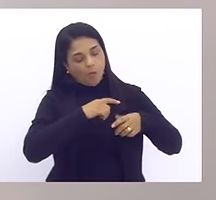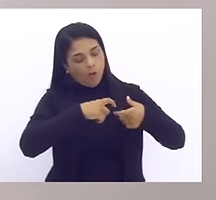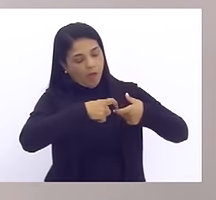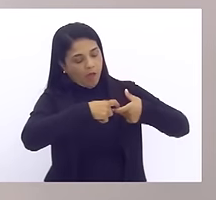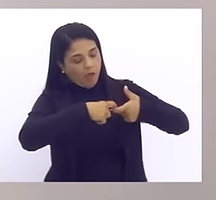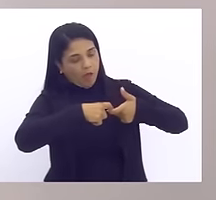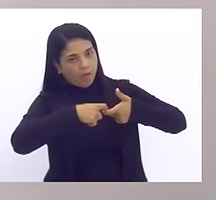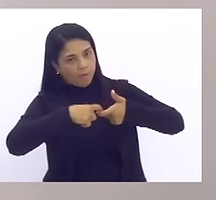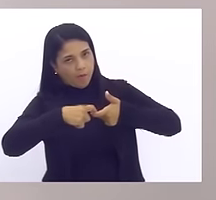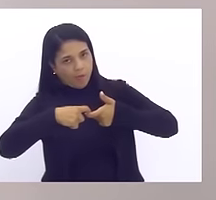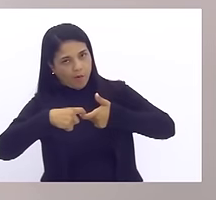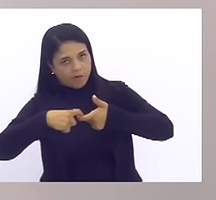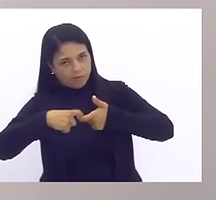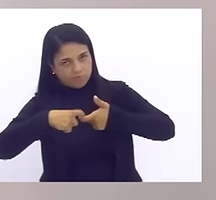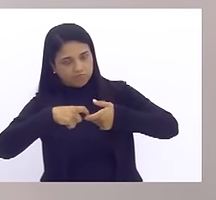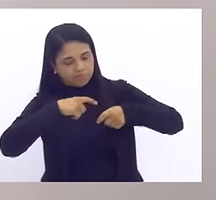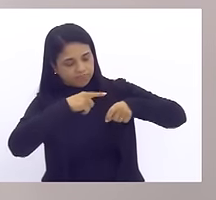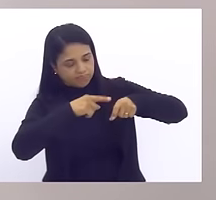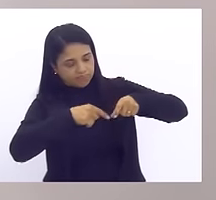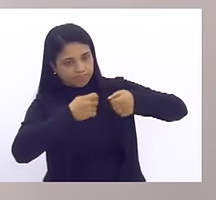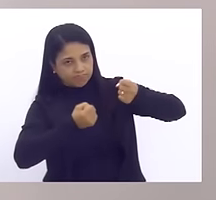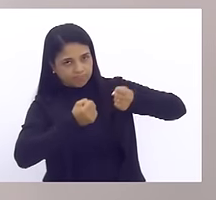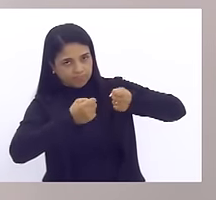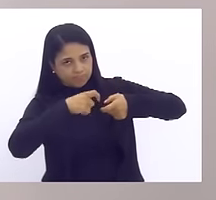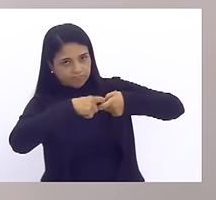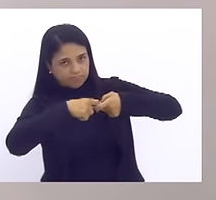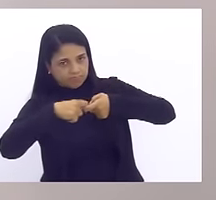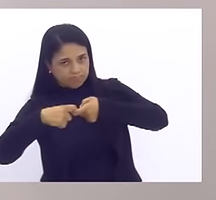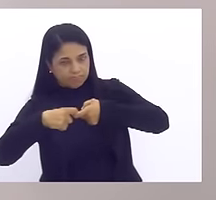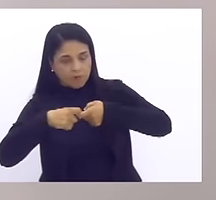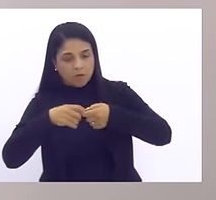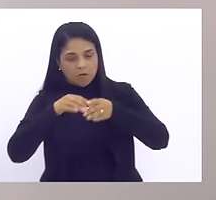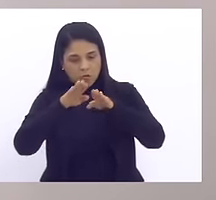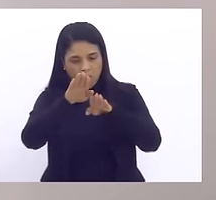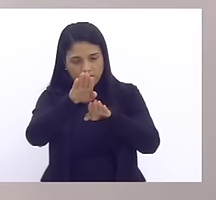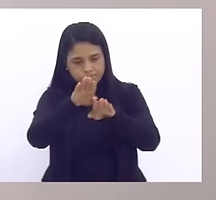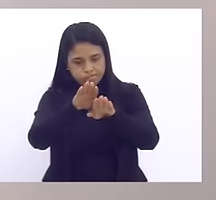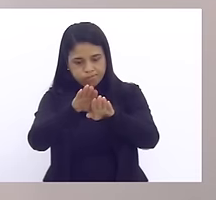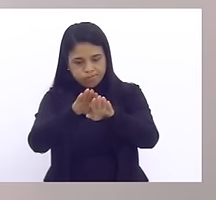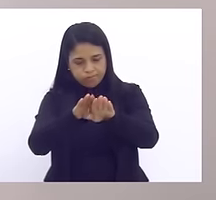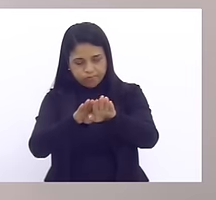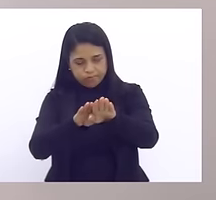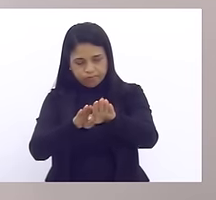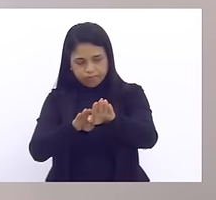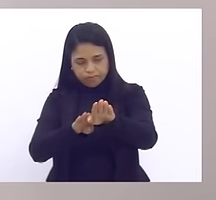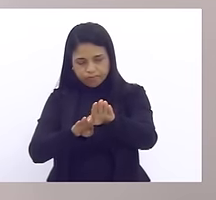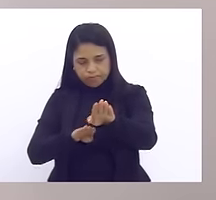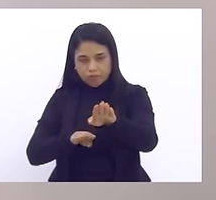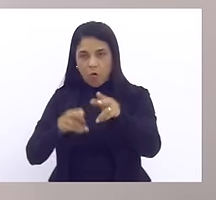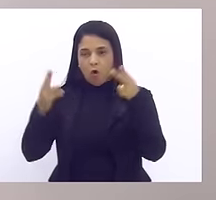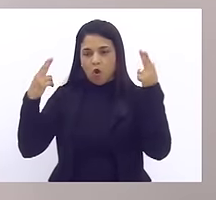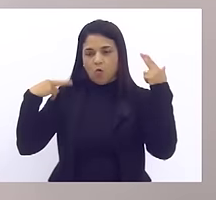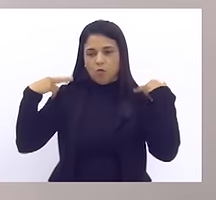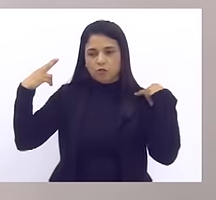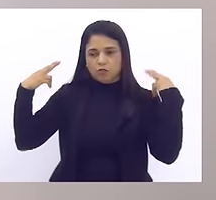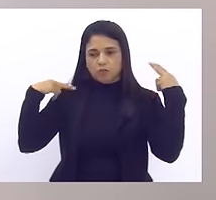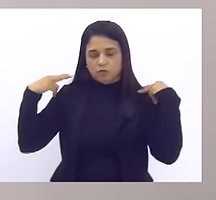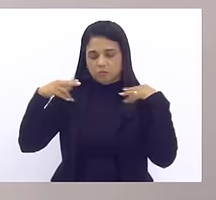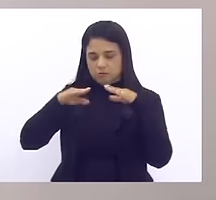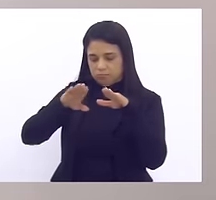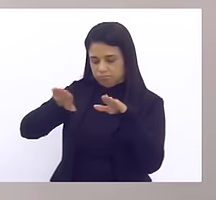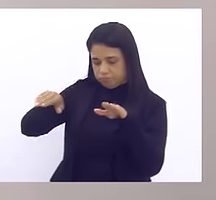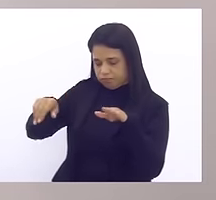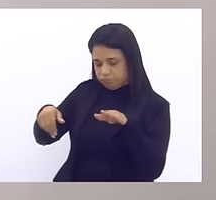dele Desce a prancha desce o motorista do reboque vai até o carro bota o carro em cima da prancha